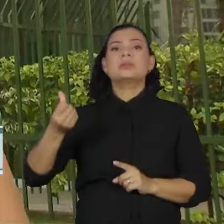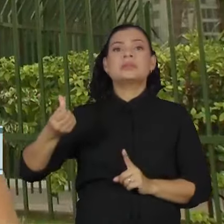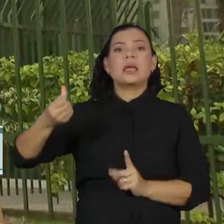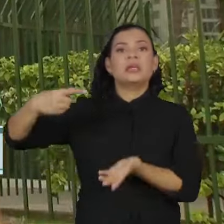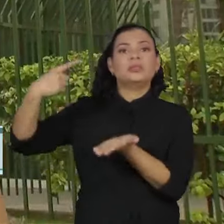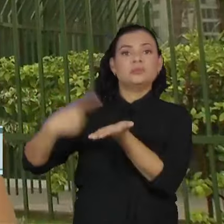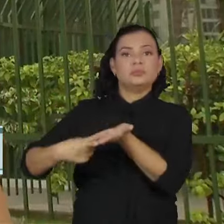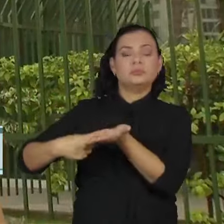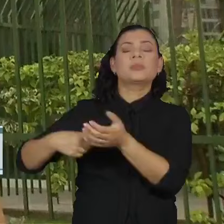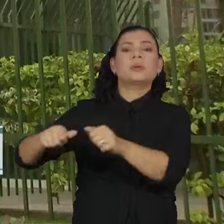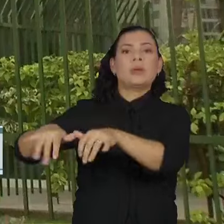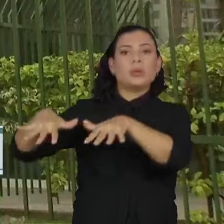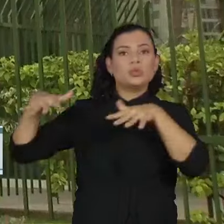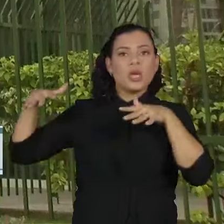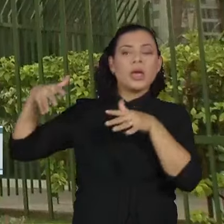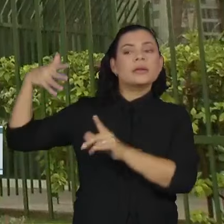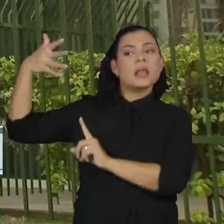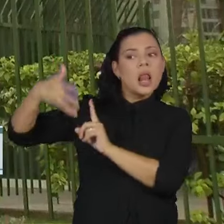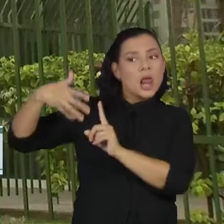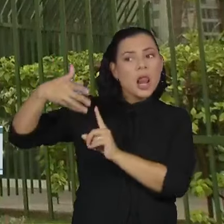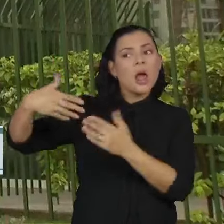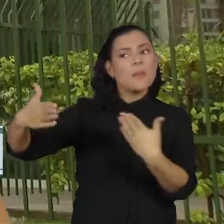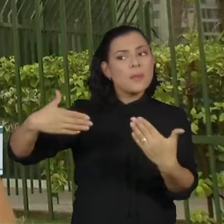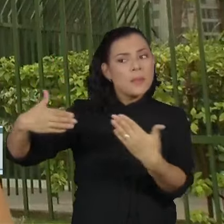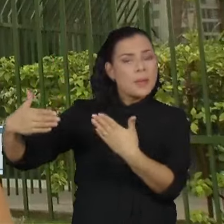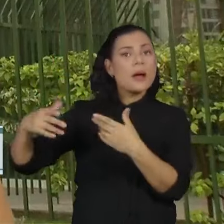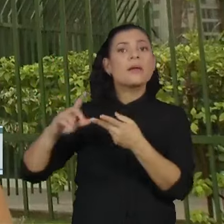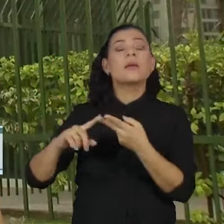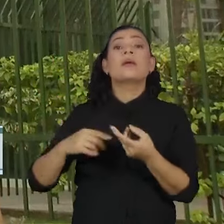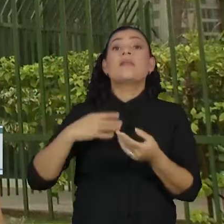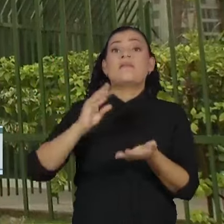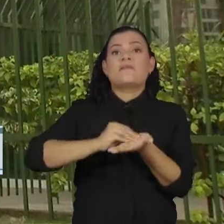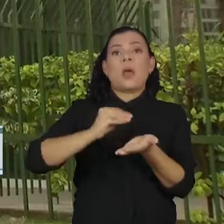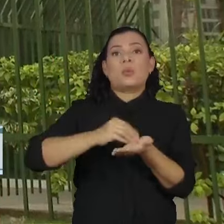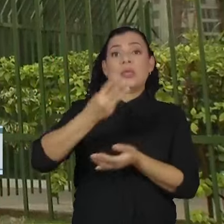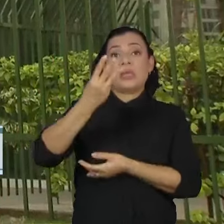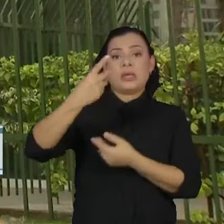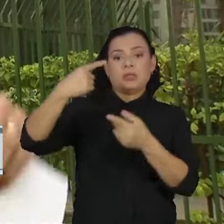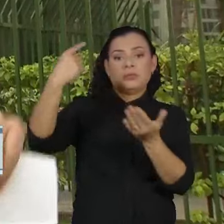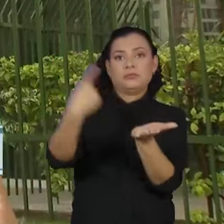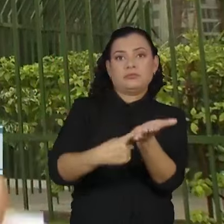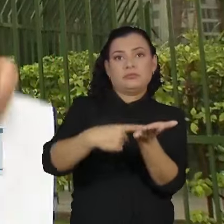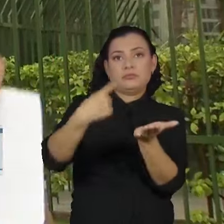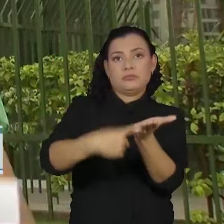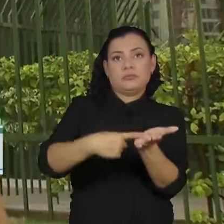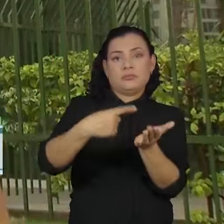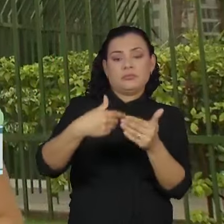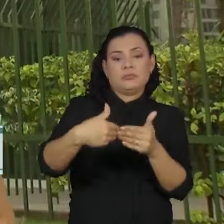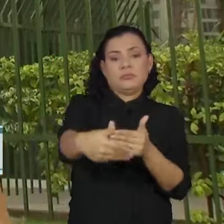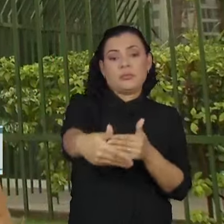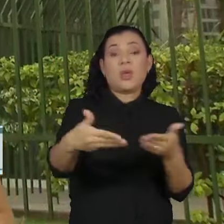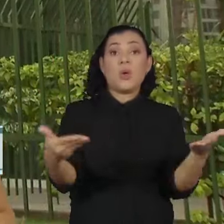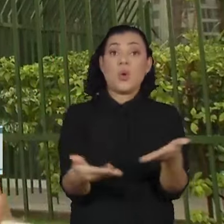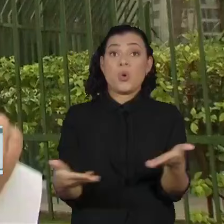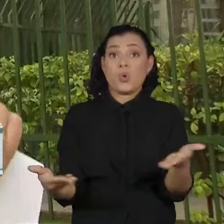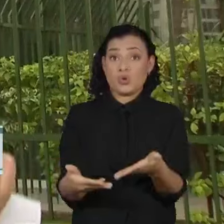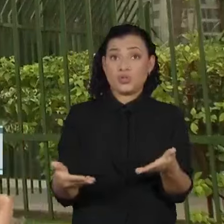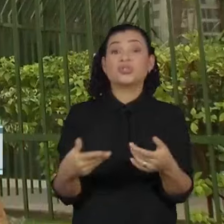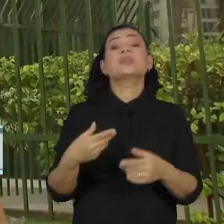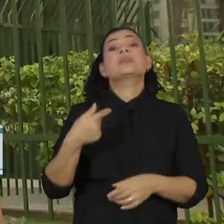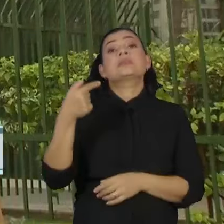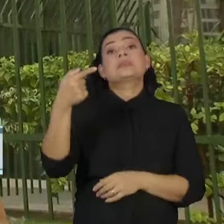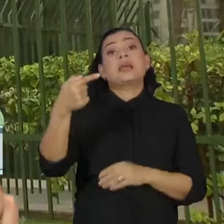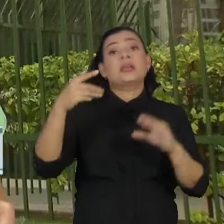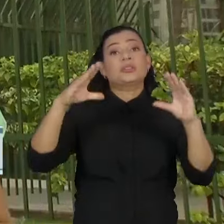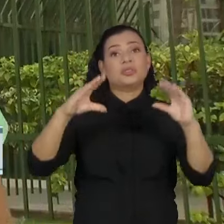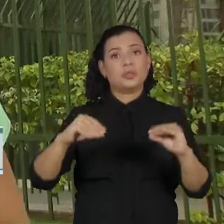já aconteceram, já foram realizadas, há mais 3 pela frente. Inclusive, a próxima é hoje, quinta-feira, a partir das 7